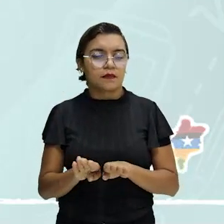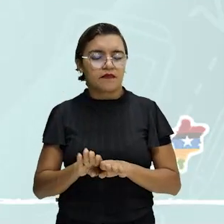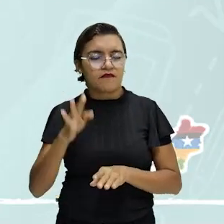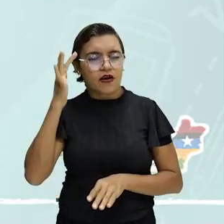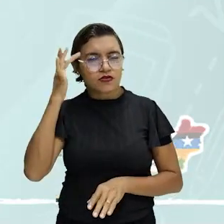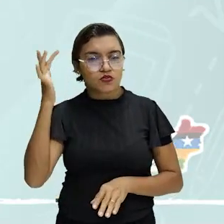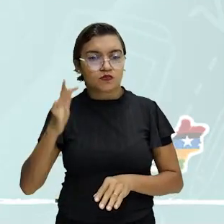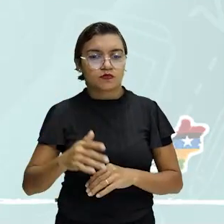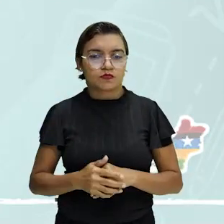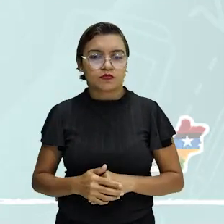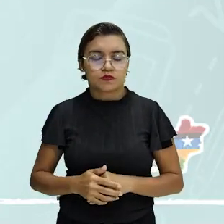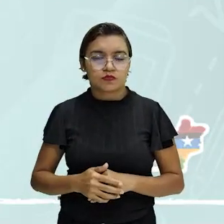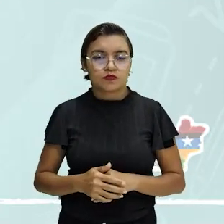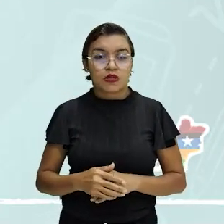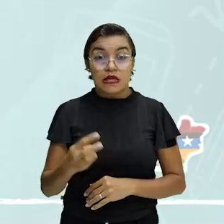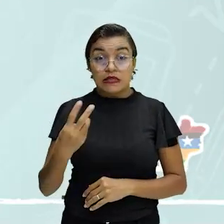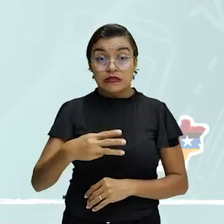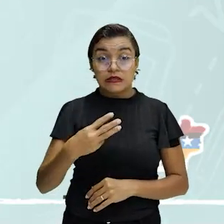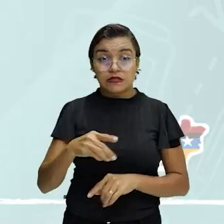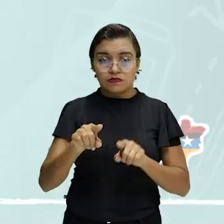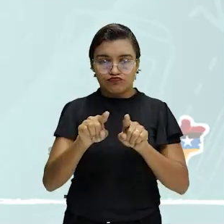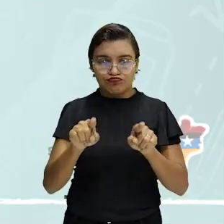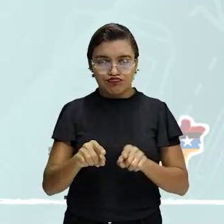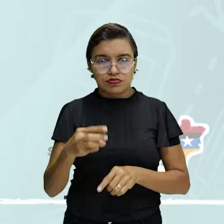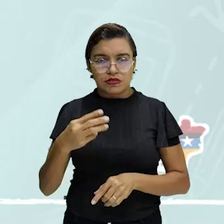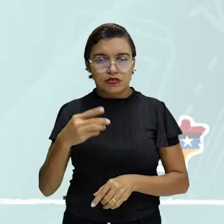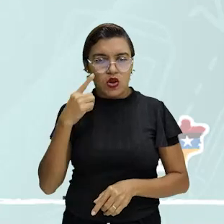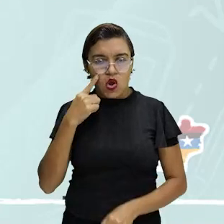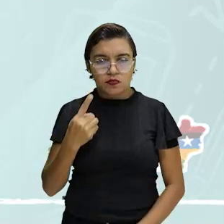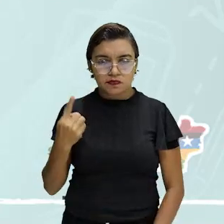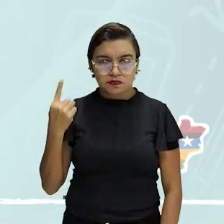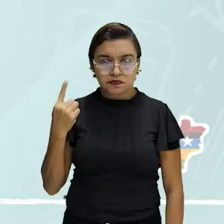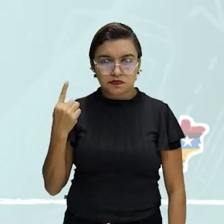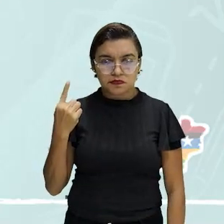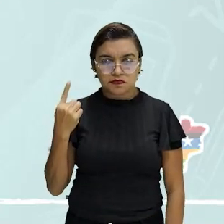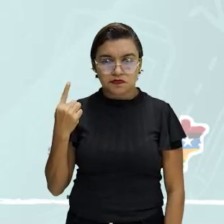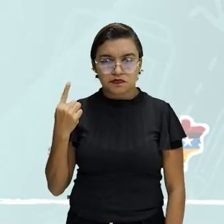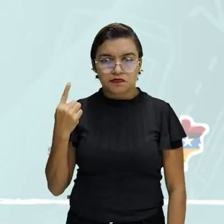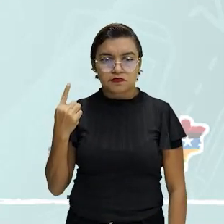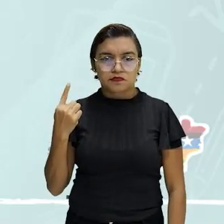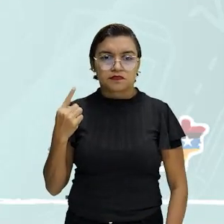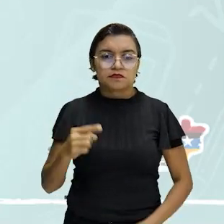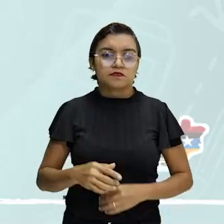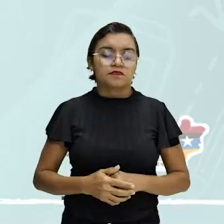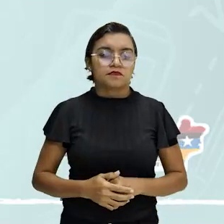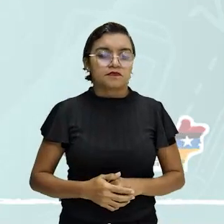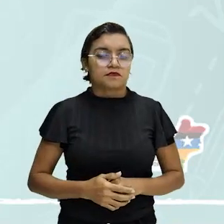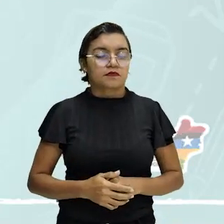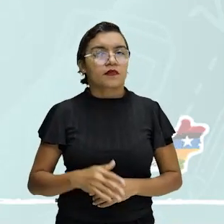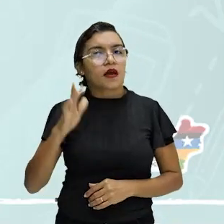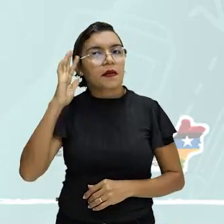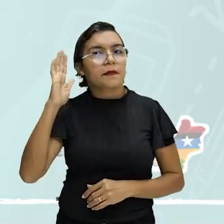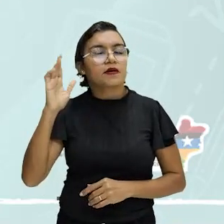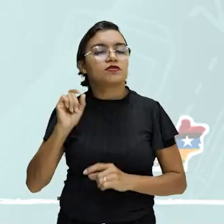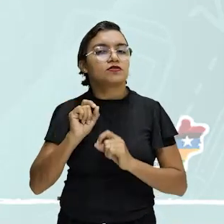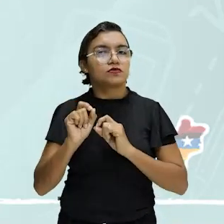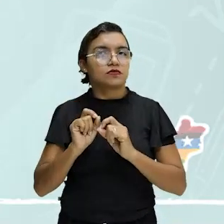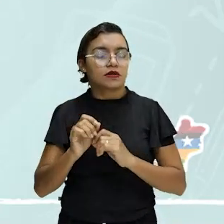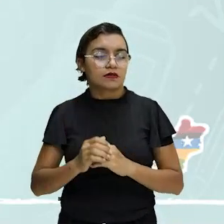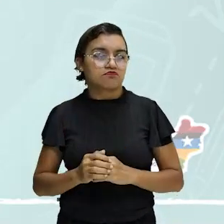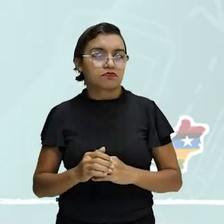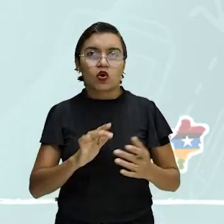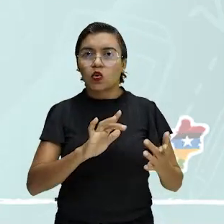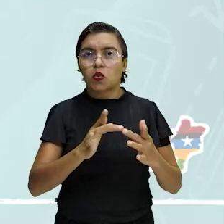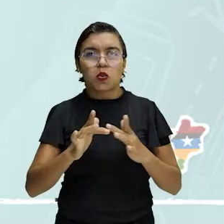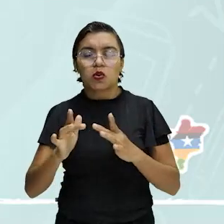fácil. Para criar e enviar e-mails, não é preciso ter conhecimento sobre tecnologia e informática. Imaginem vocês quem nunca teve